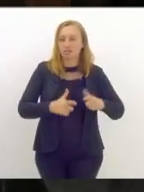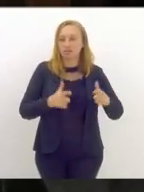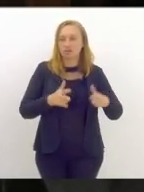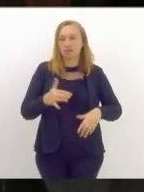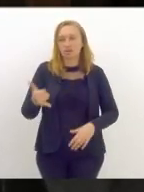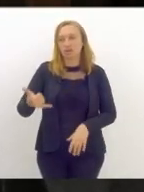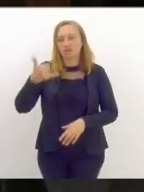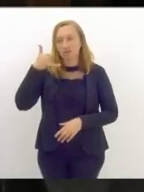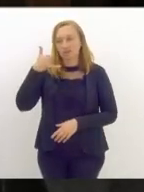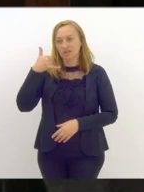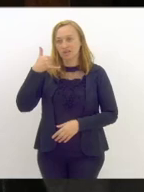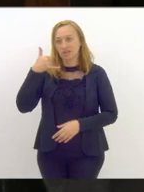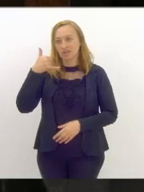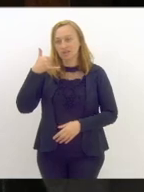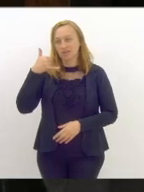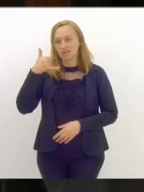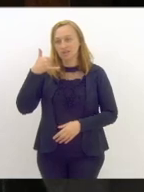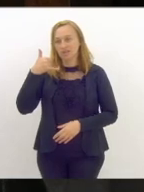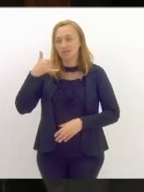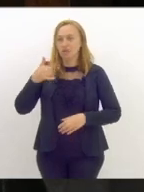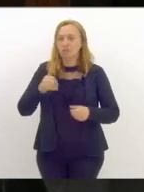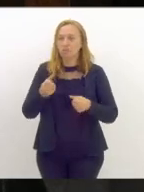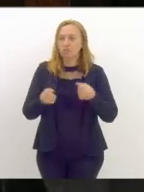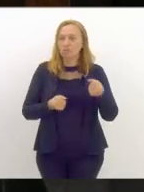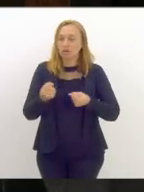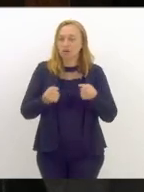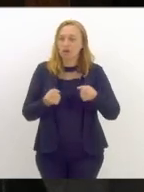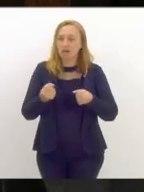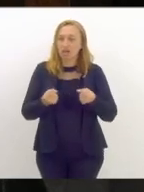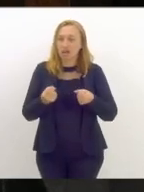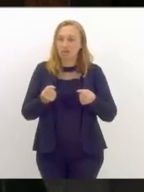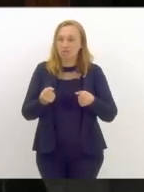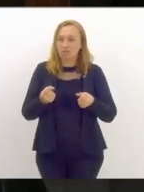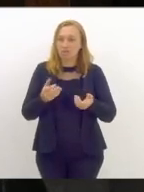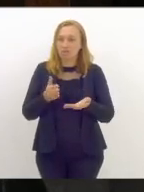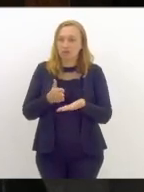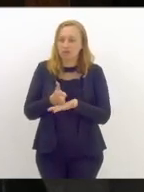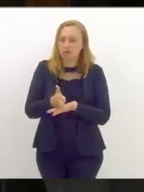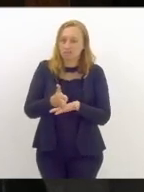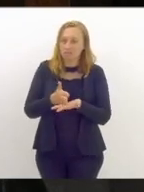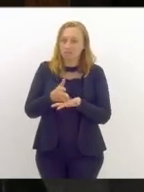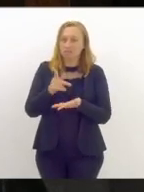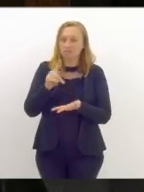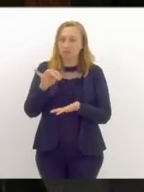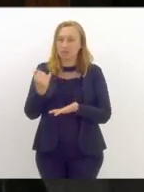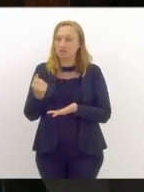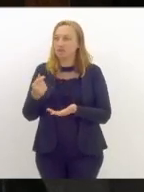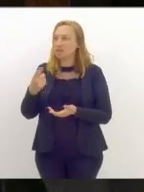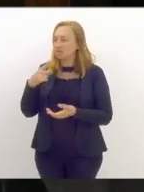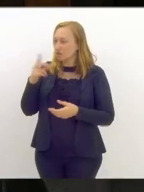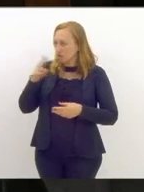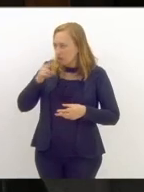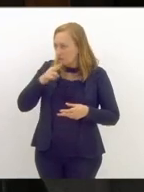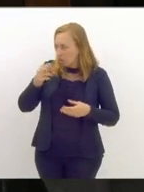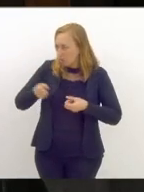para ele, né? Carro atravessado no meio da pista. Ele olhou para mim, estava correndo? Eu